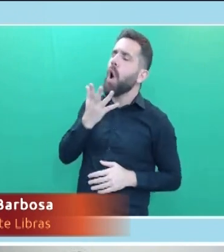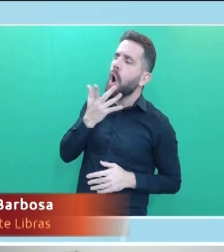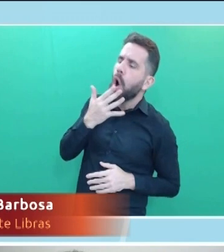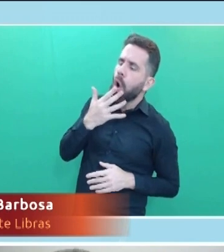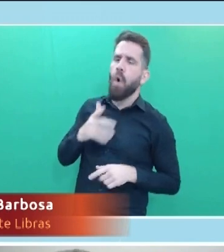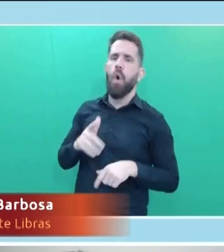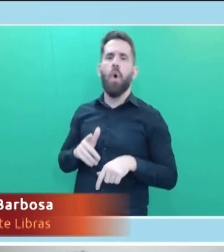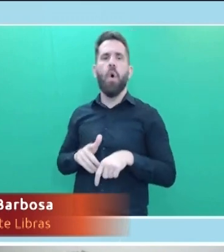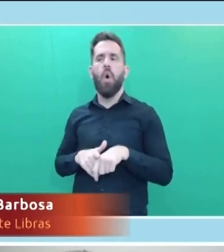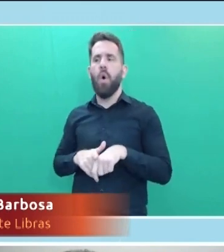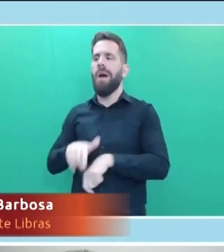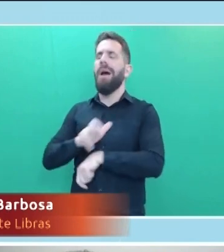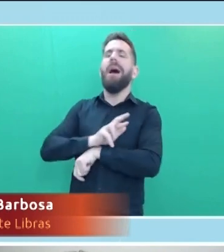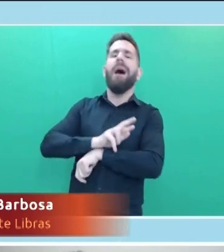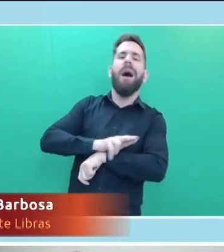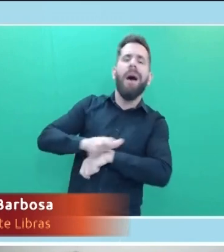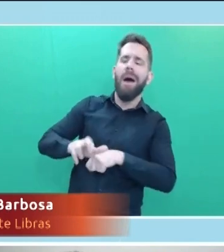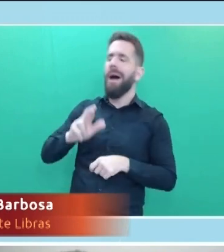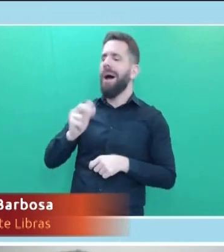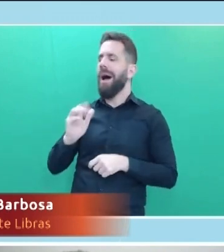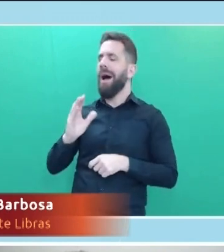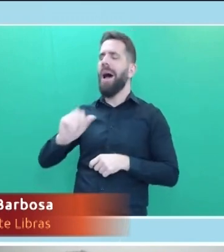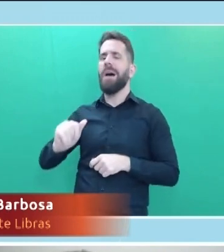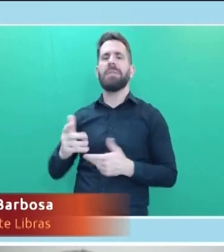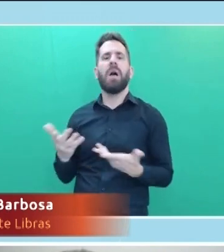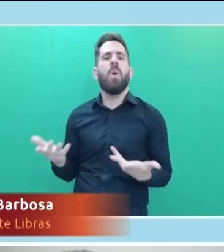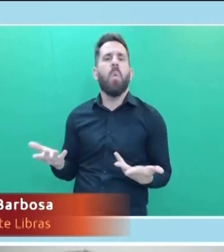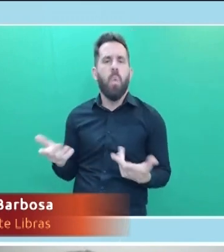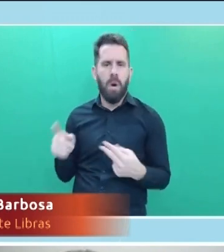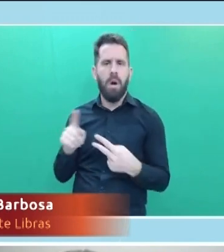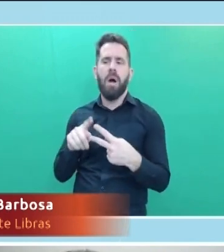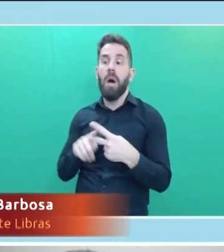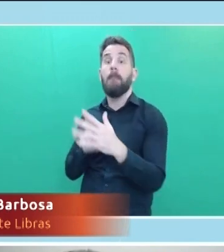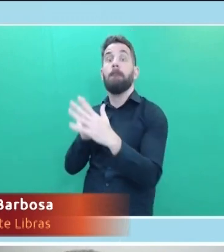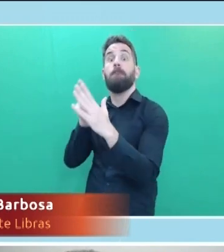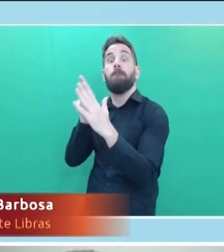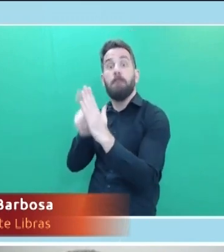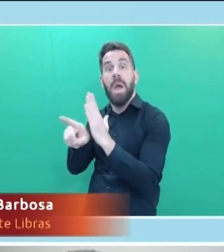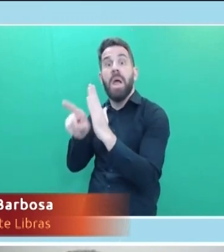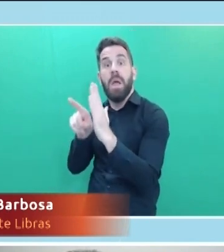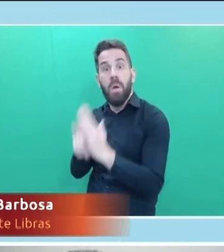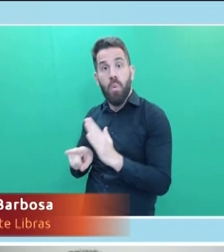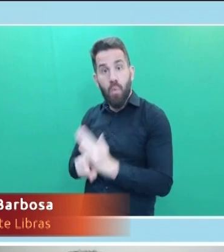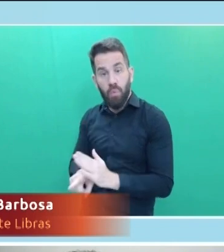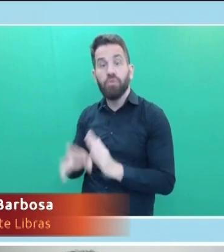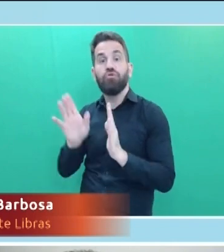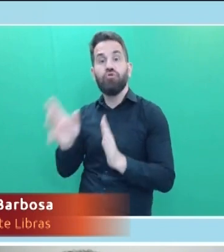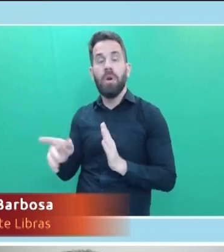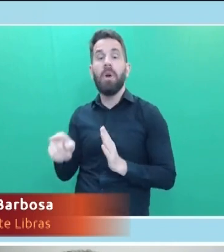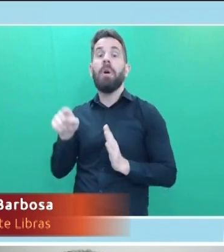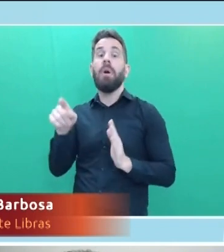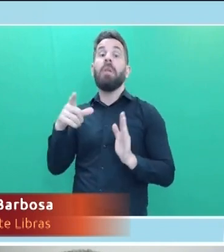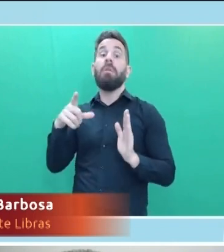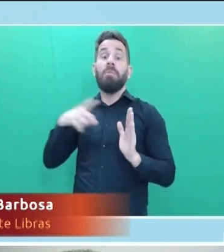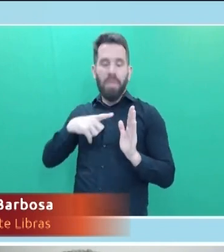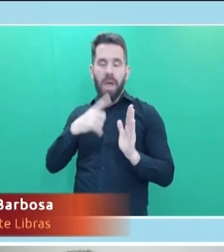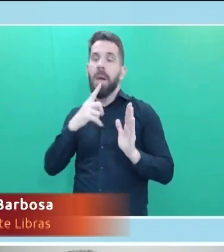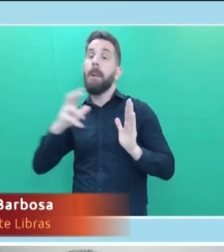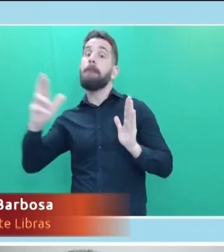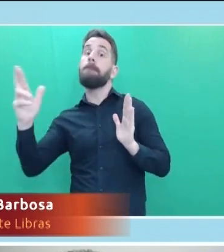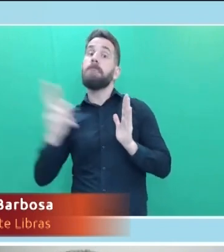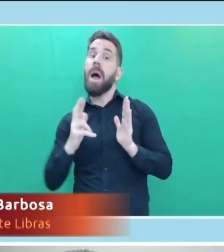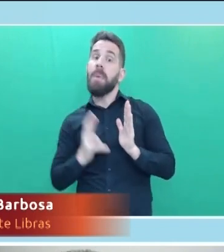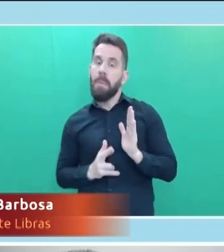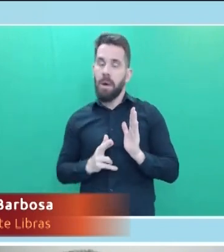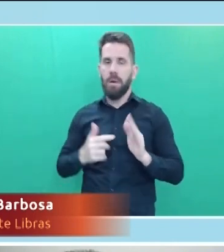dentro das cor ou raça que foram pesquisados no Censo 2022, o recenseador, então,